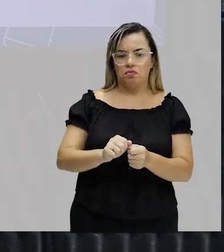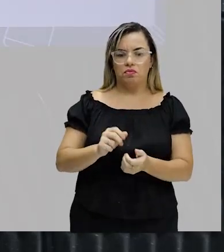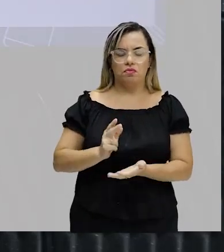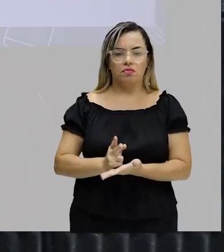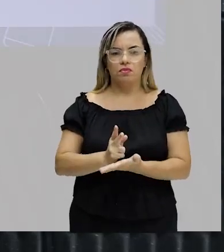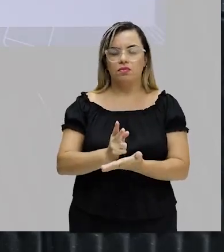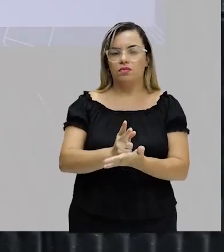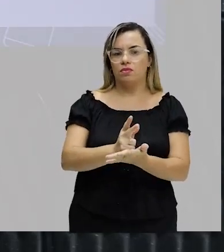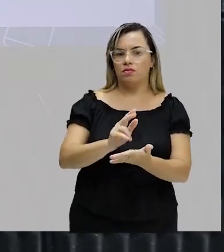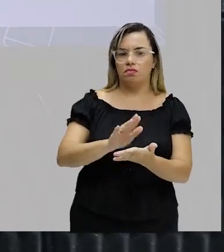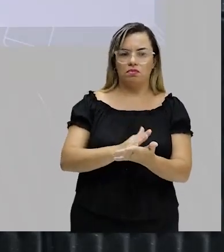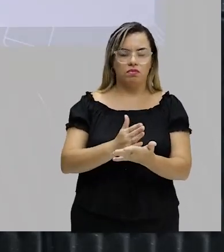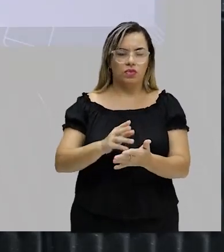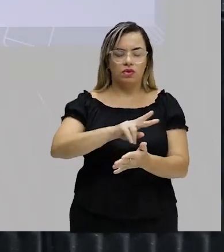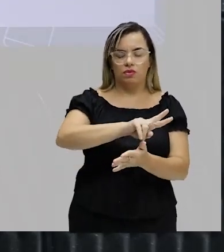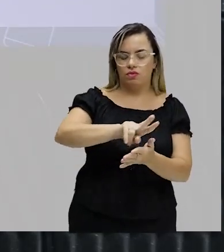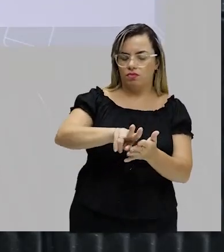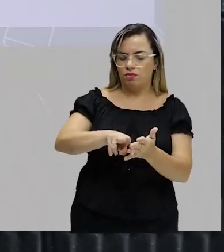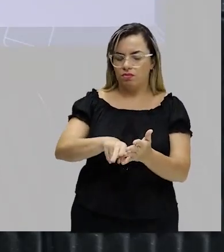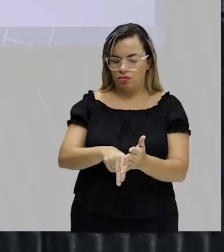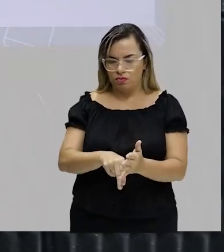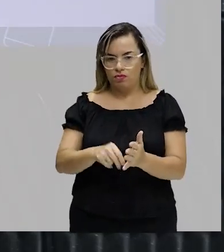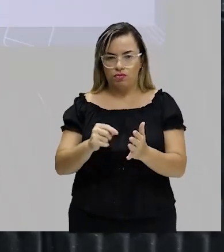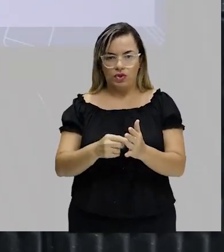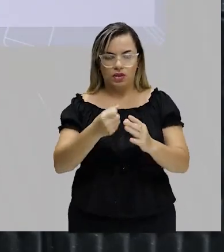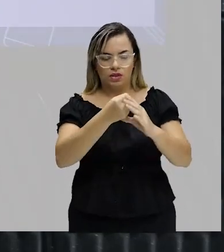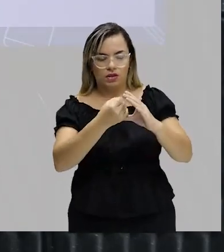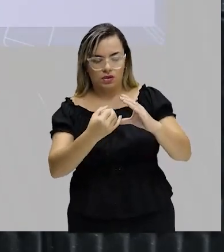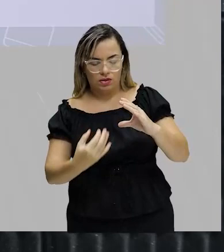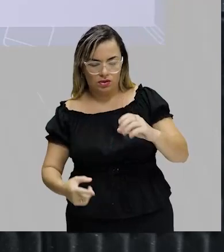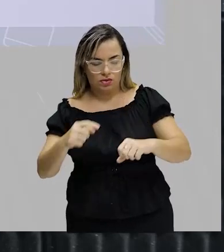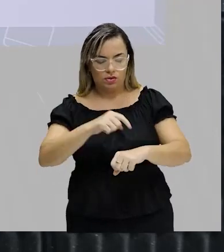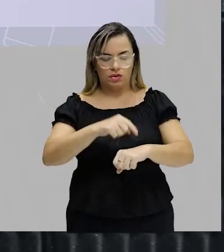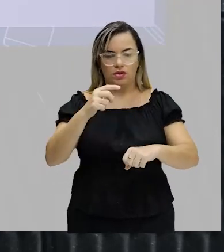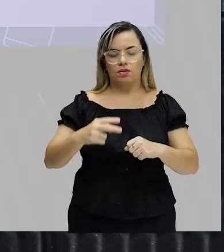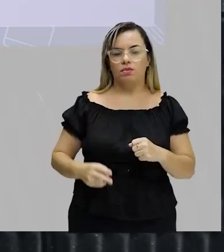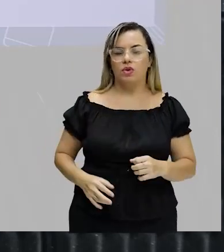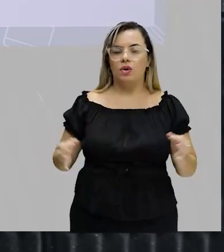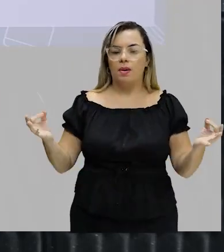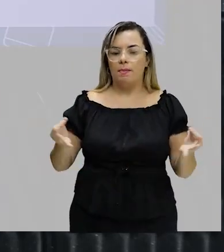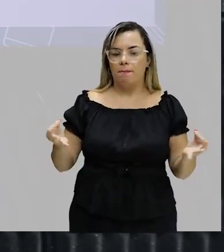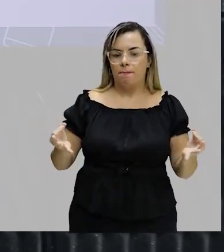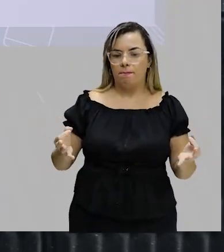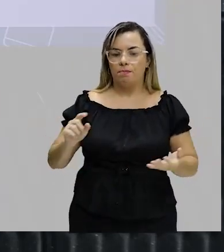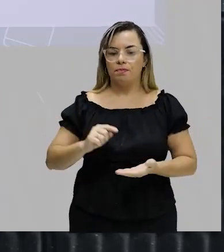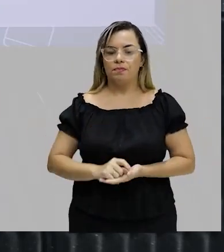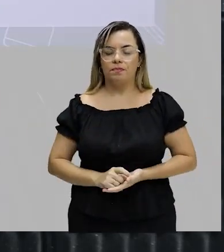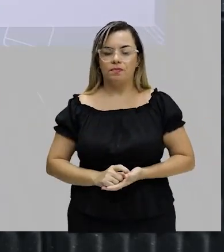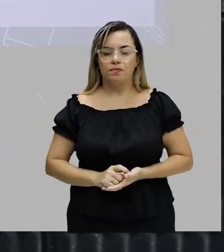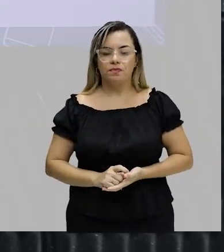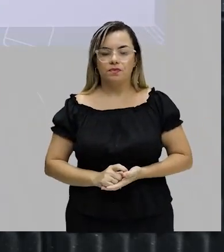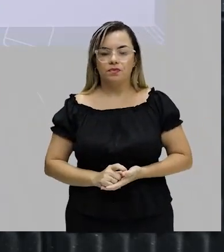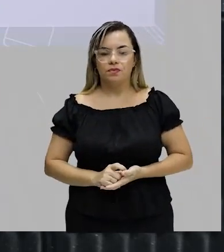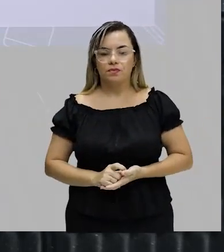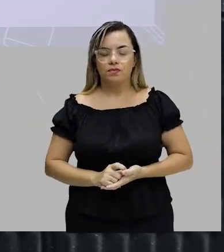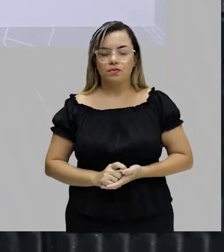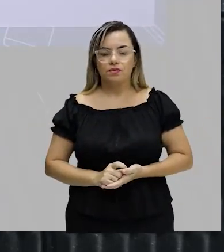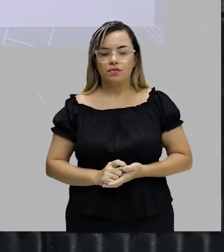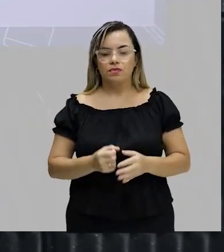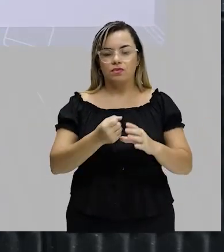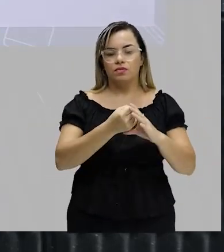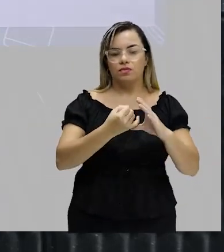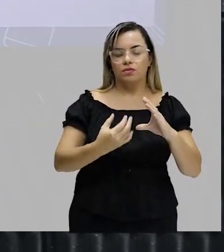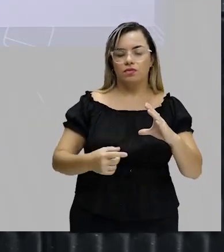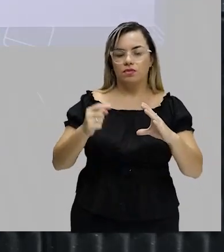Tem várias circunstâncias que nós podemos expressar os tempos perfeitos. E aí uma observação é que os tempos perfeitos